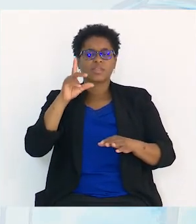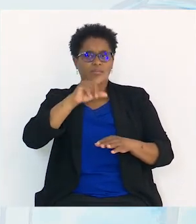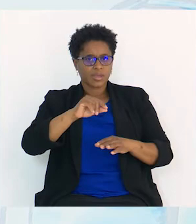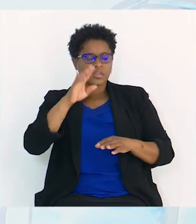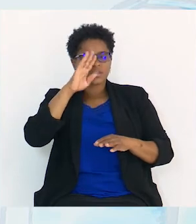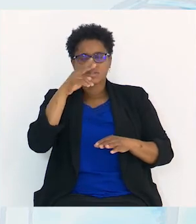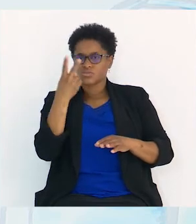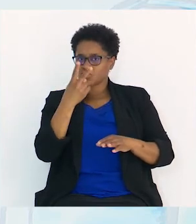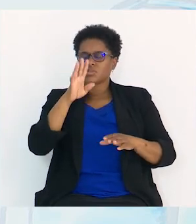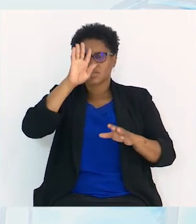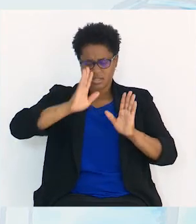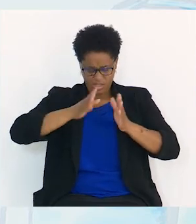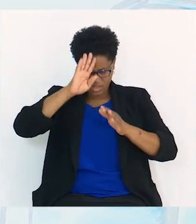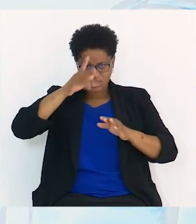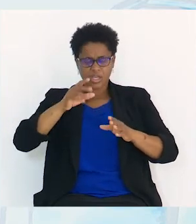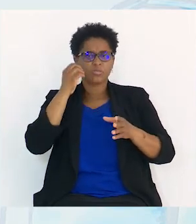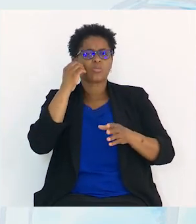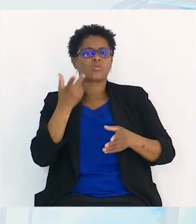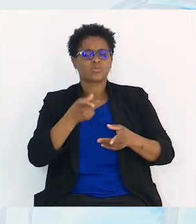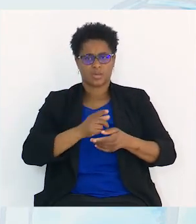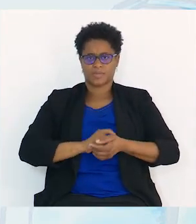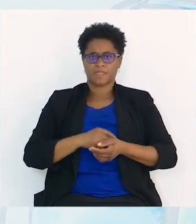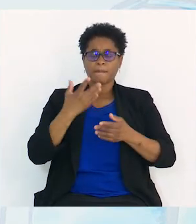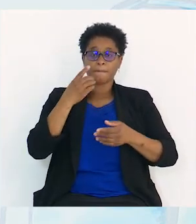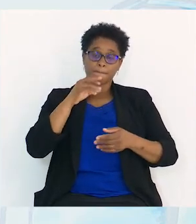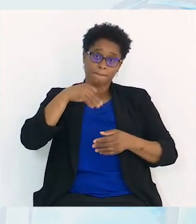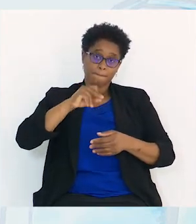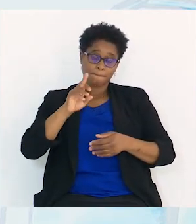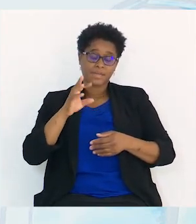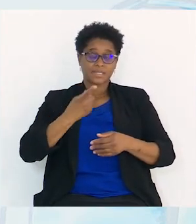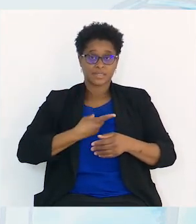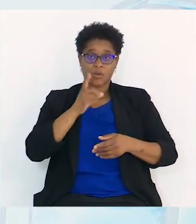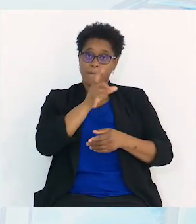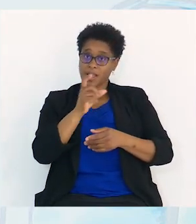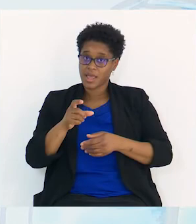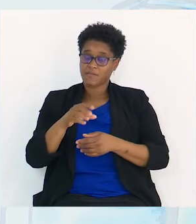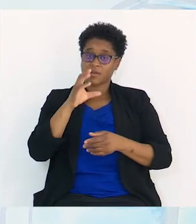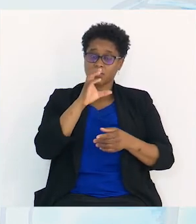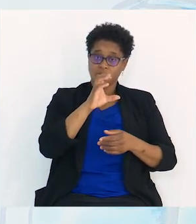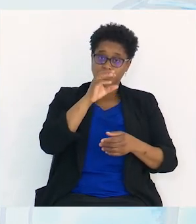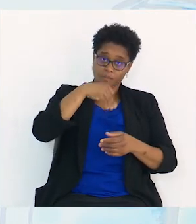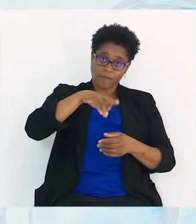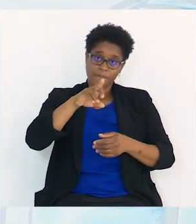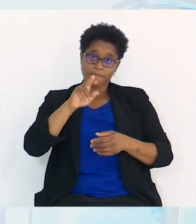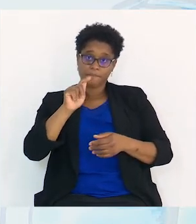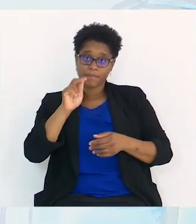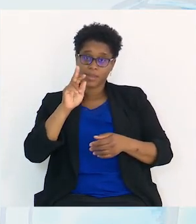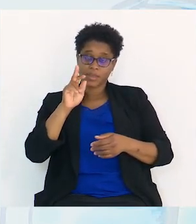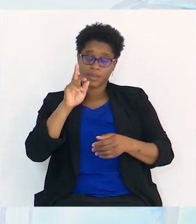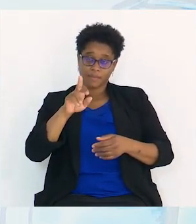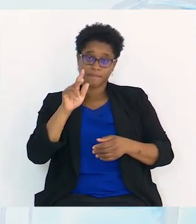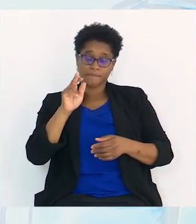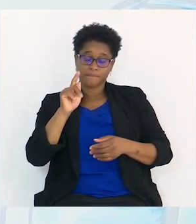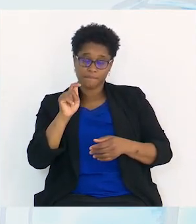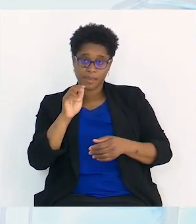que é. Para ser uma palavra com um prefixo e com um sufixo, tens uma técnica. Tu eliminas o